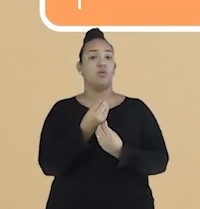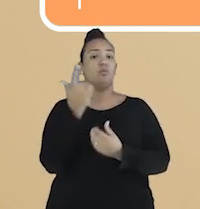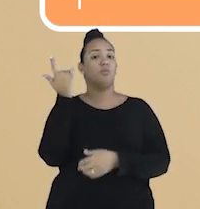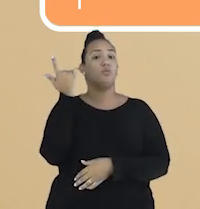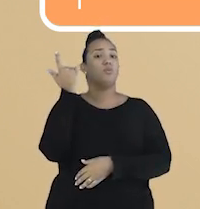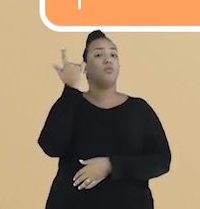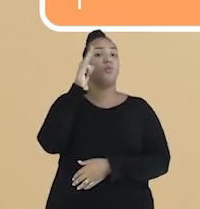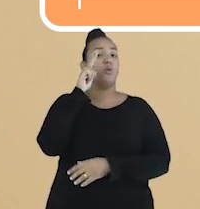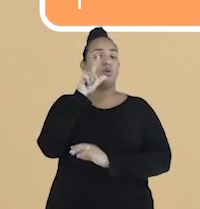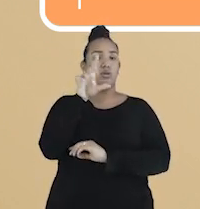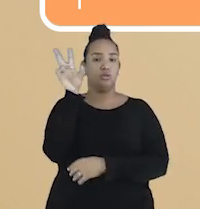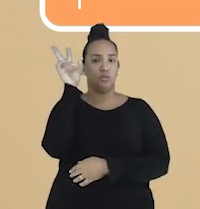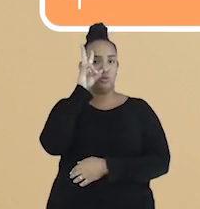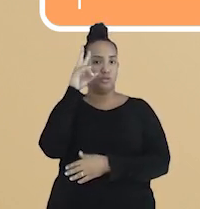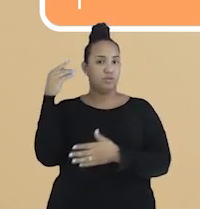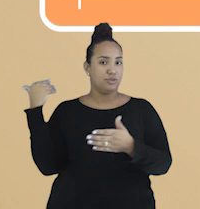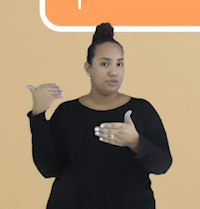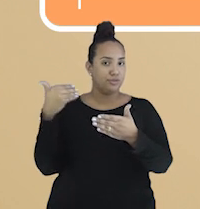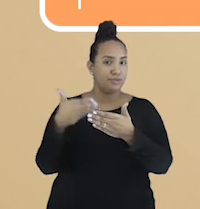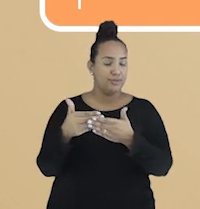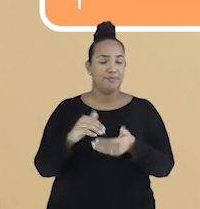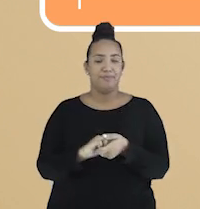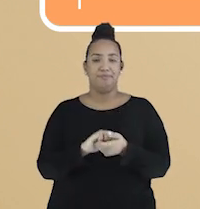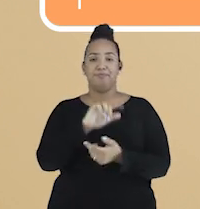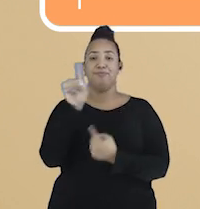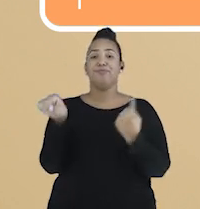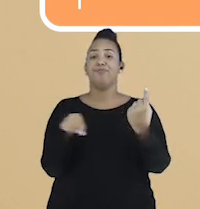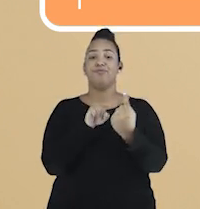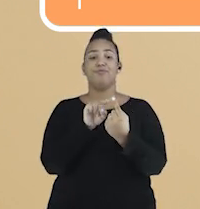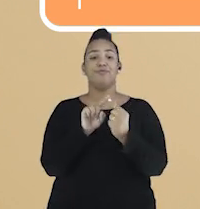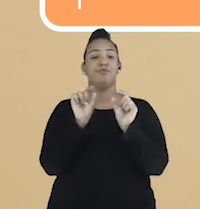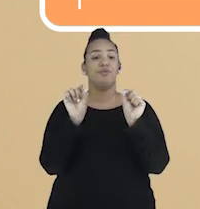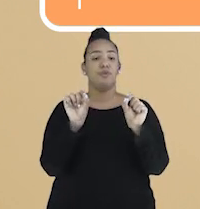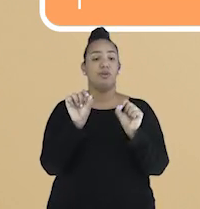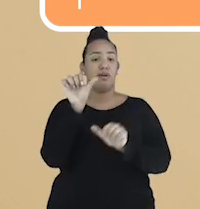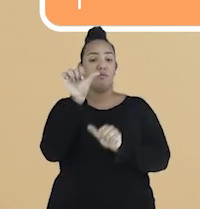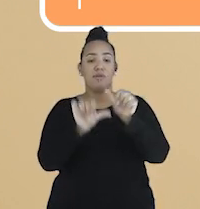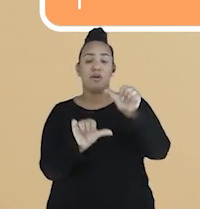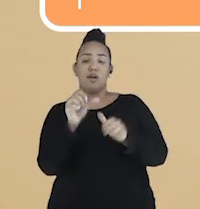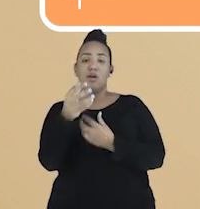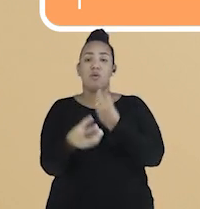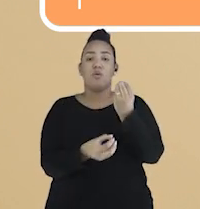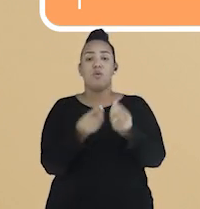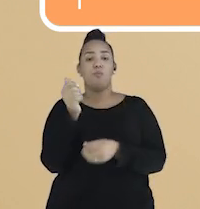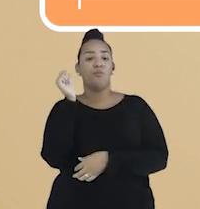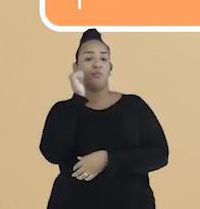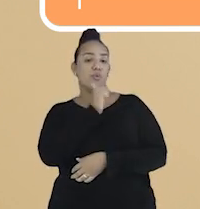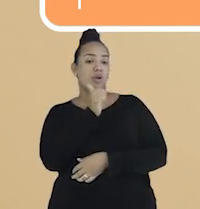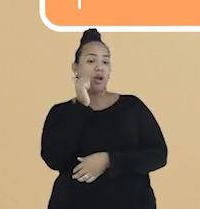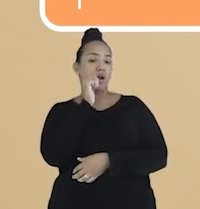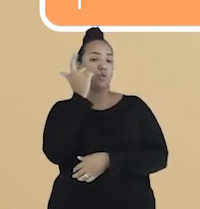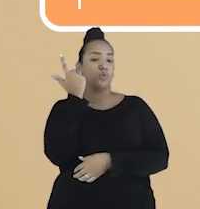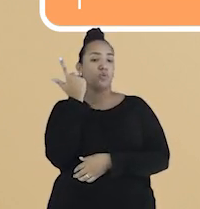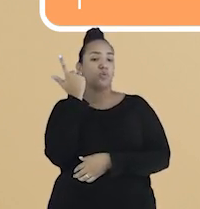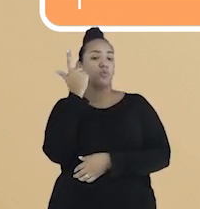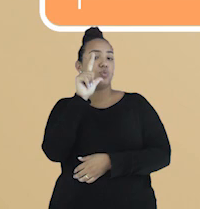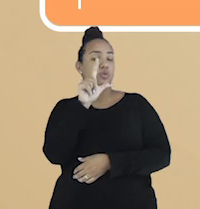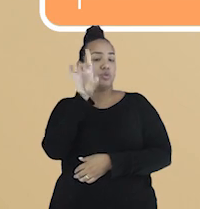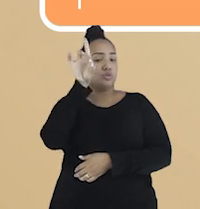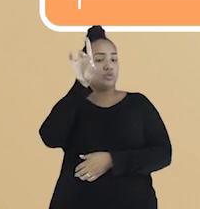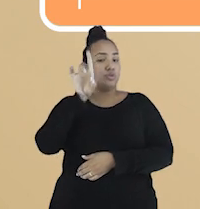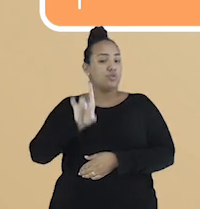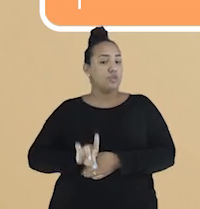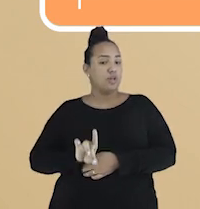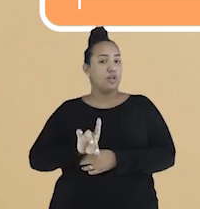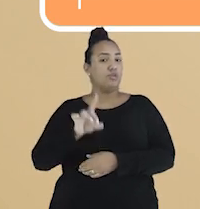conquista histórica. E o nosso objetivo de hoje é analisar como as mulheres conseguiram conquistar